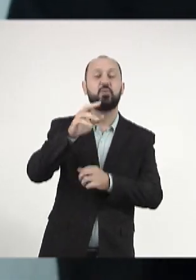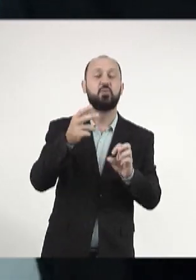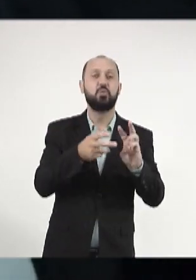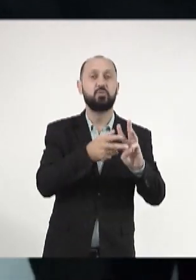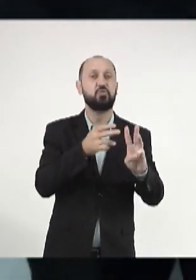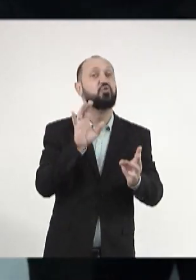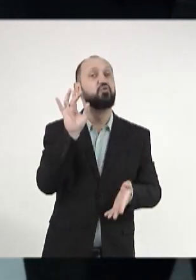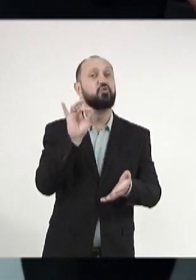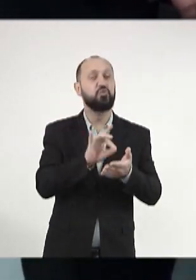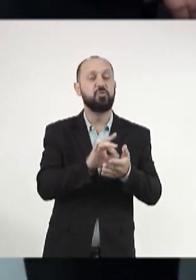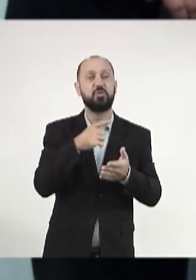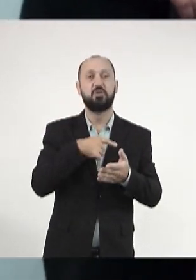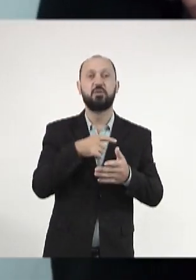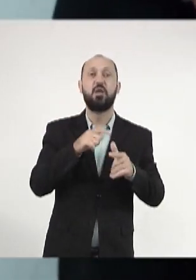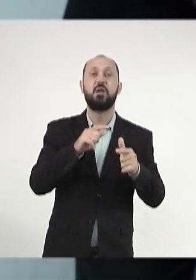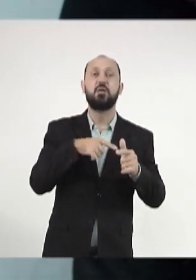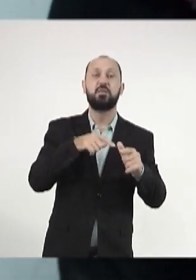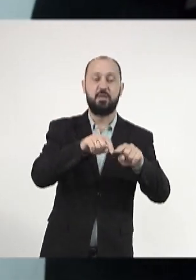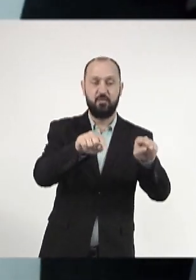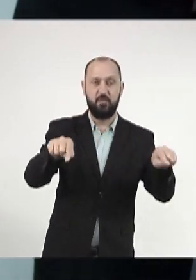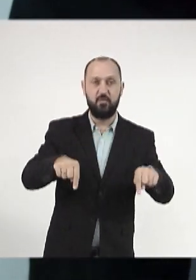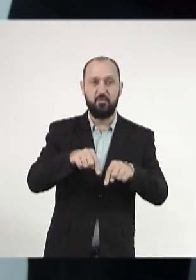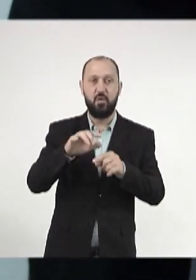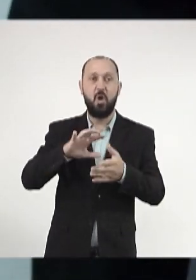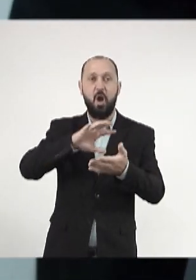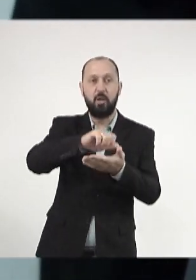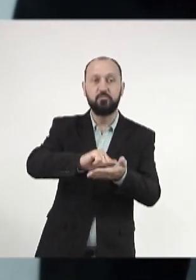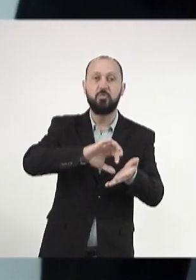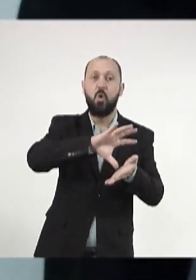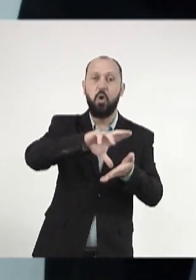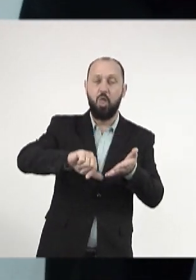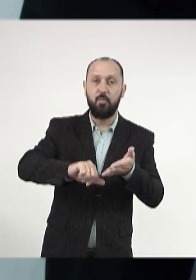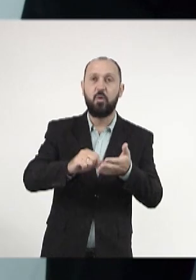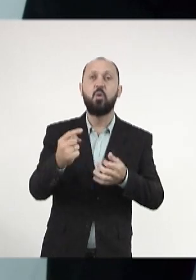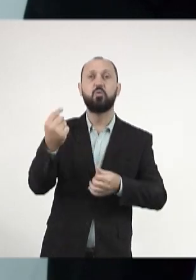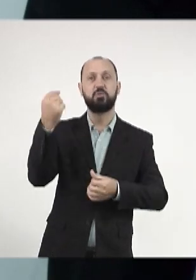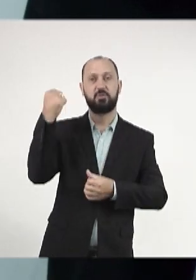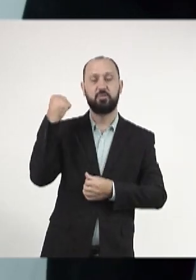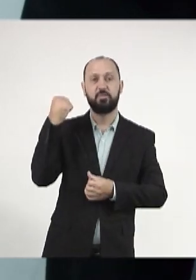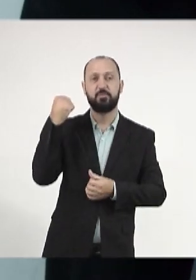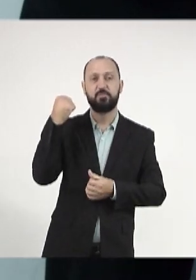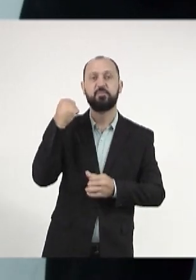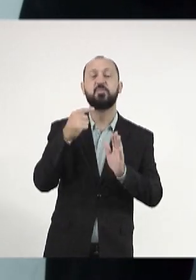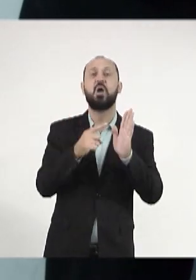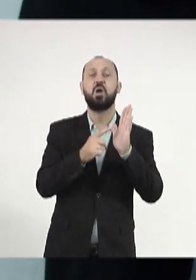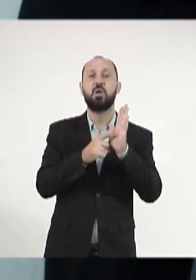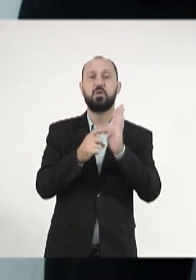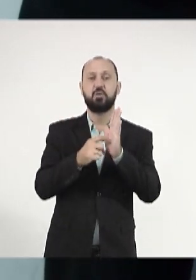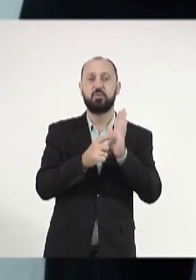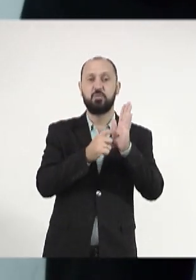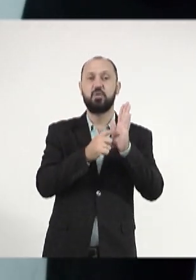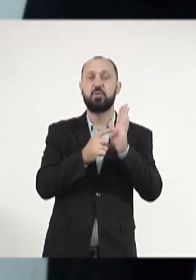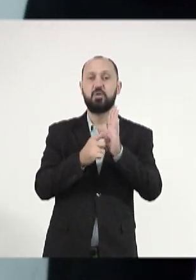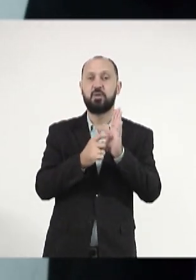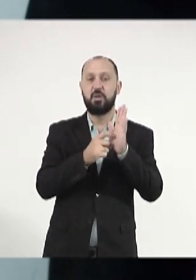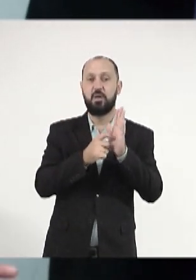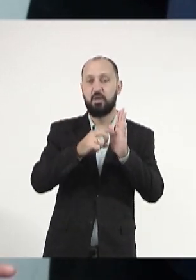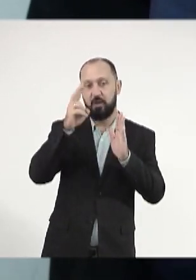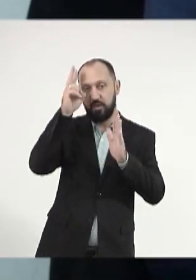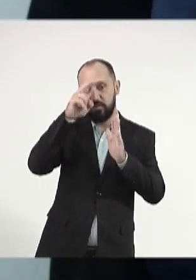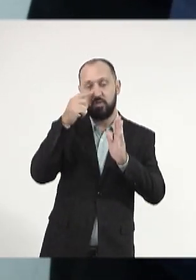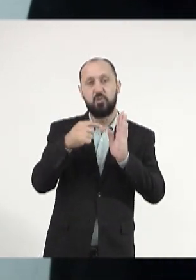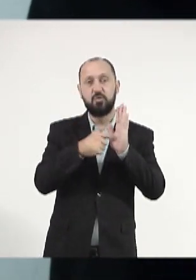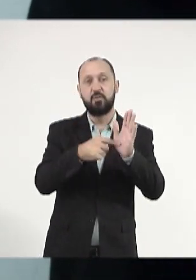indígenas tiveram seus territórios roubados, como aconteceu em Douradina, que a história